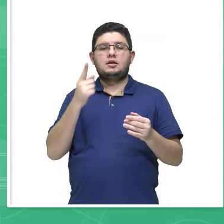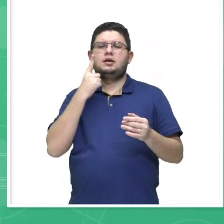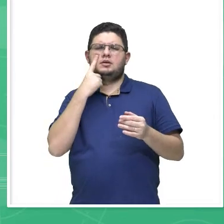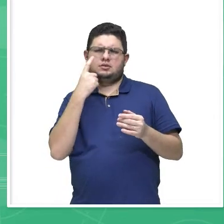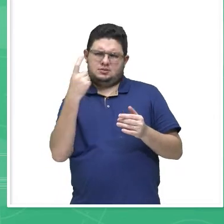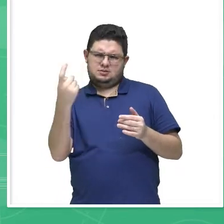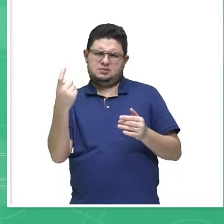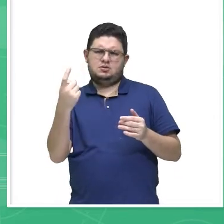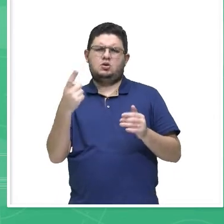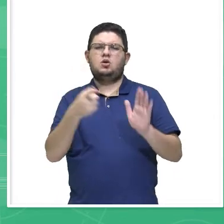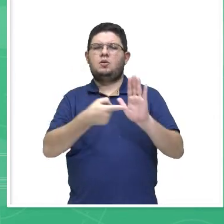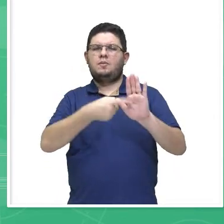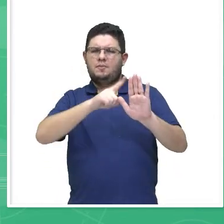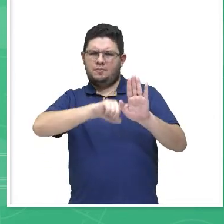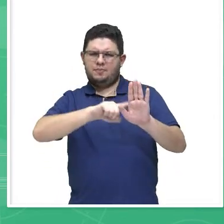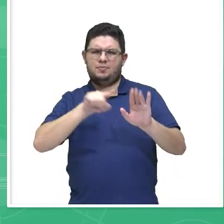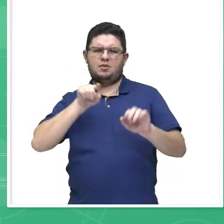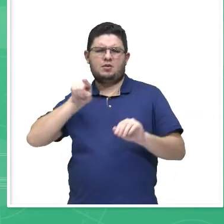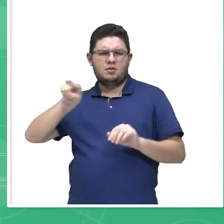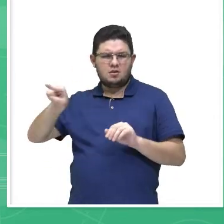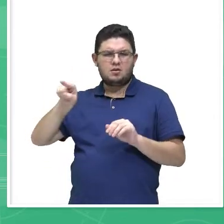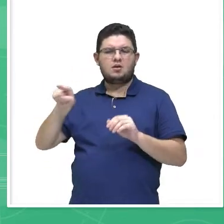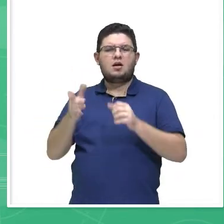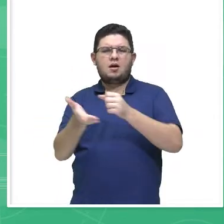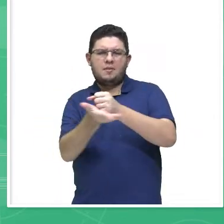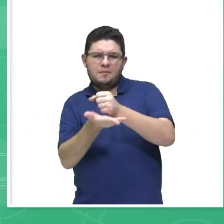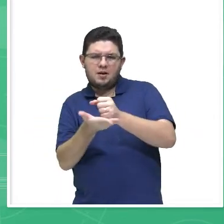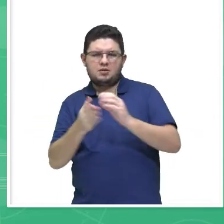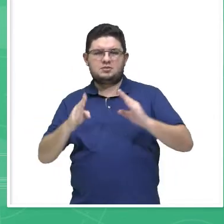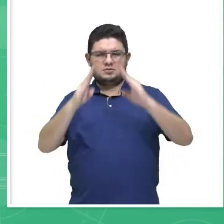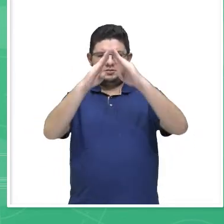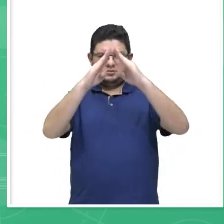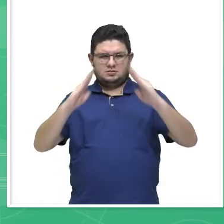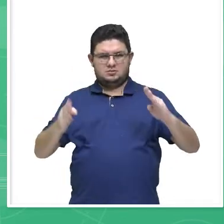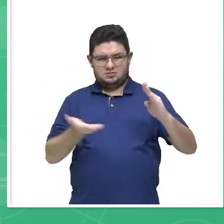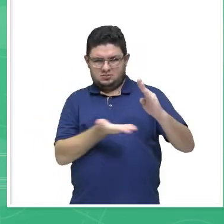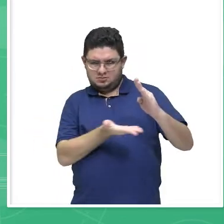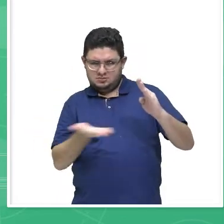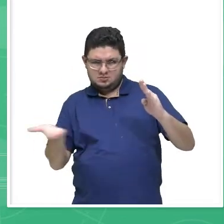base e da superestrutura. Ou seja,